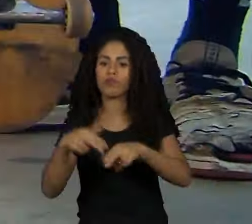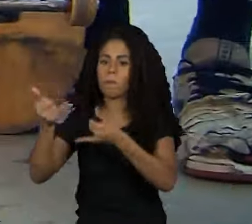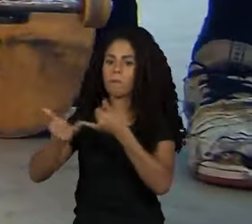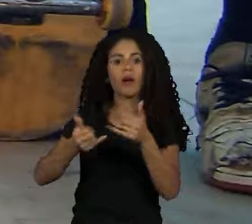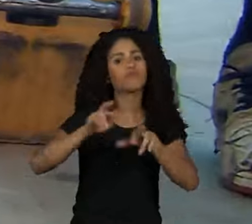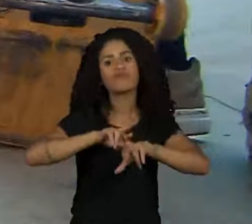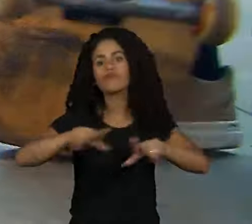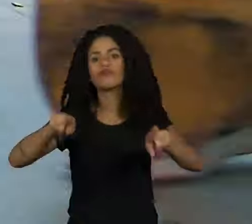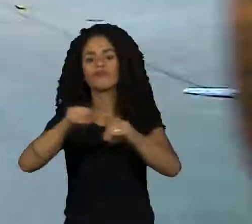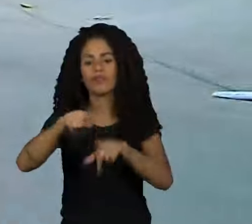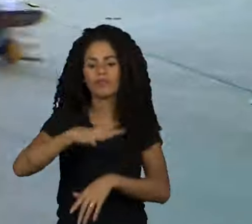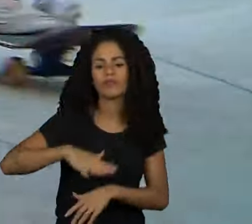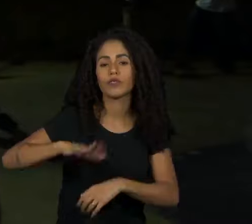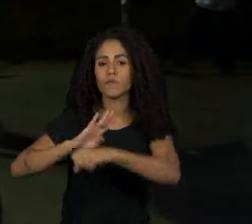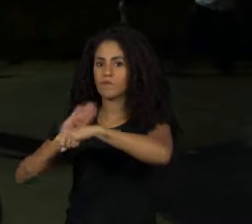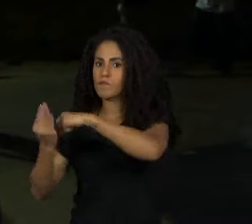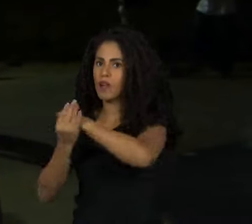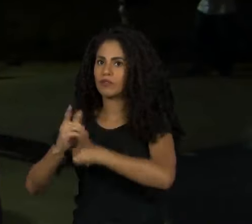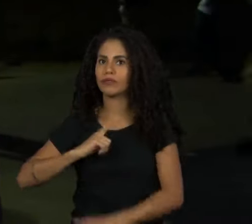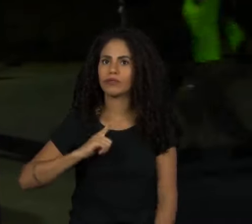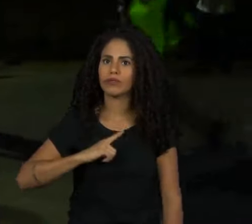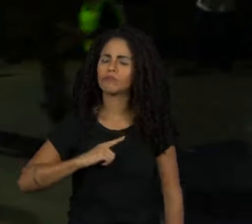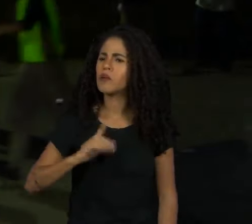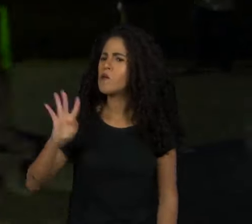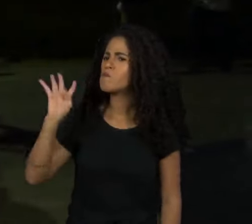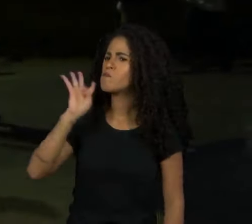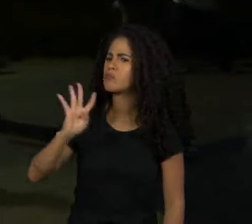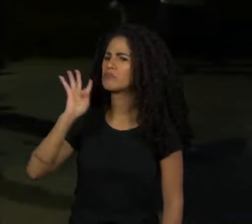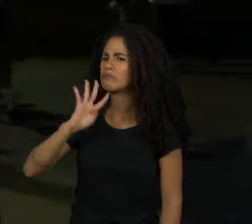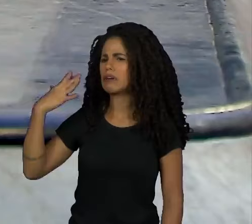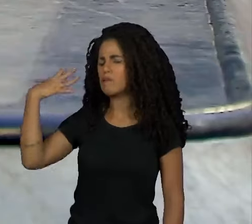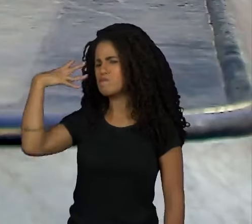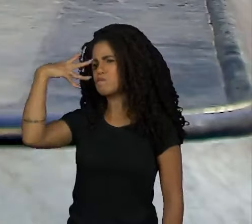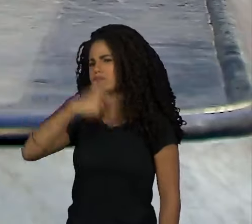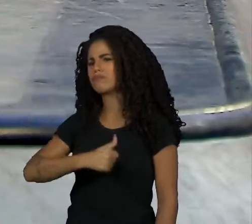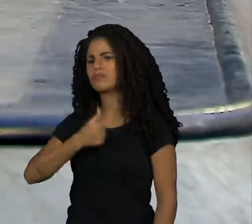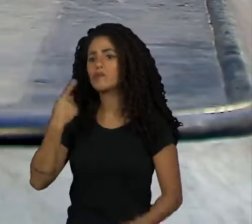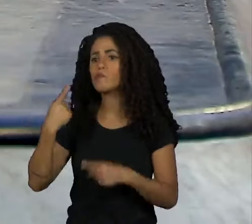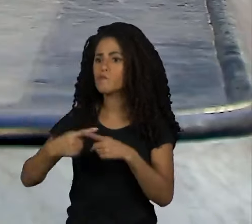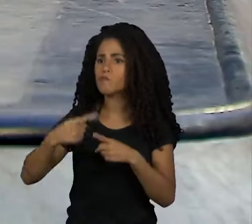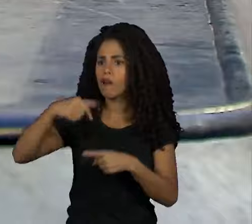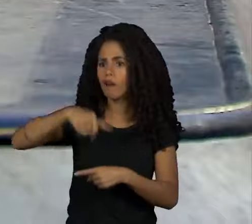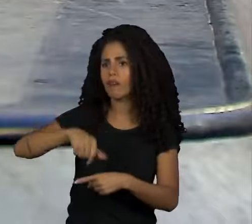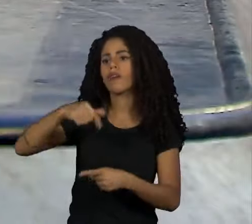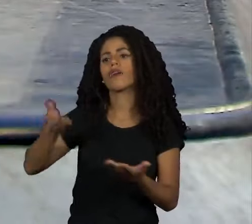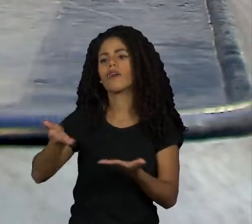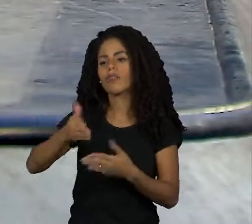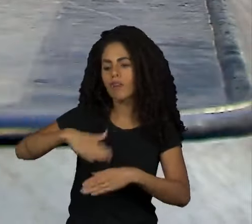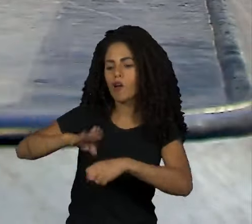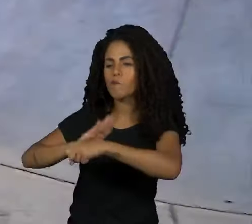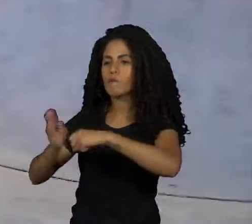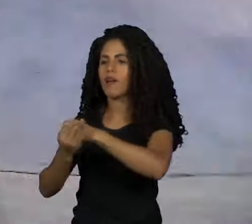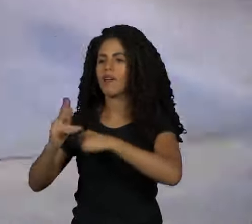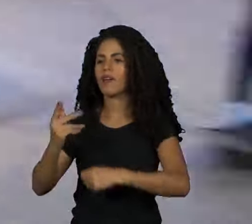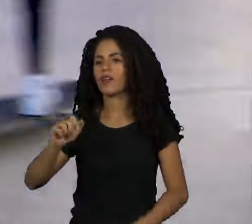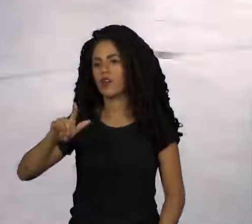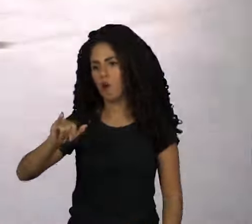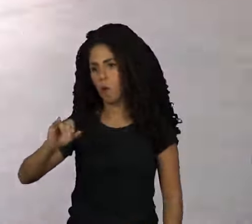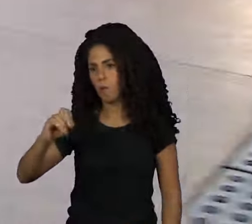rotina de uma comunidade inteira. E achei o projeto muito lindo, né? Porque ainda mais por ser aqui na pela Heliópolis